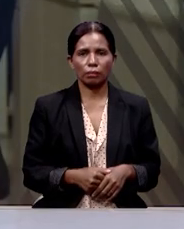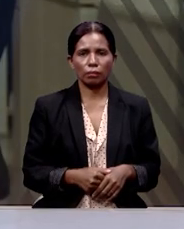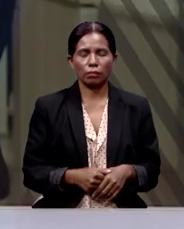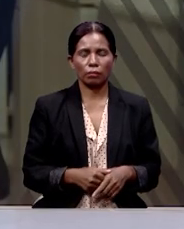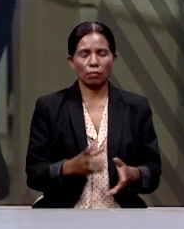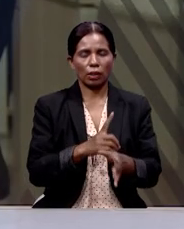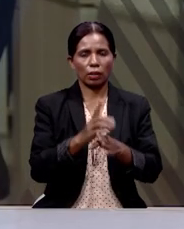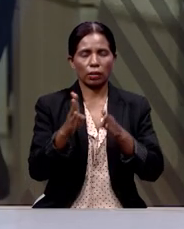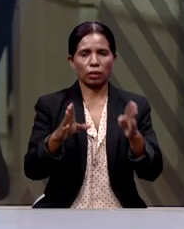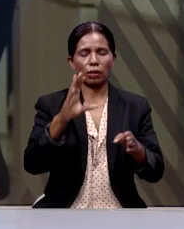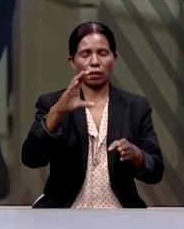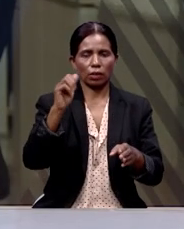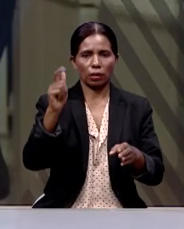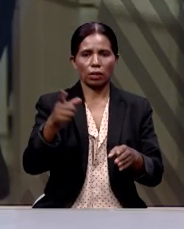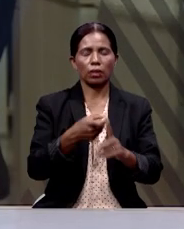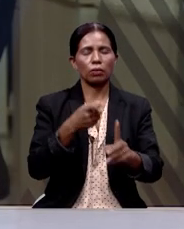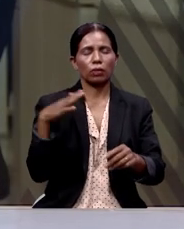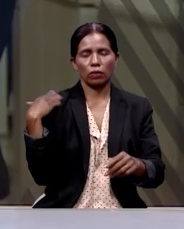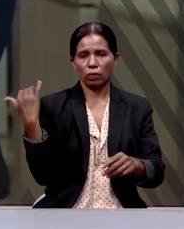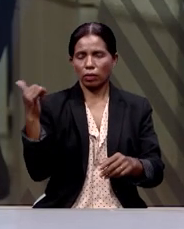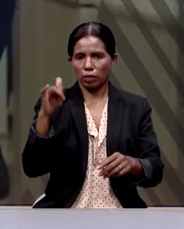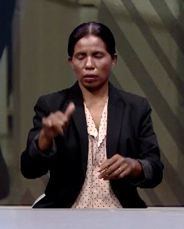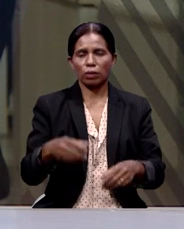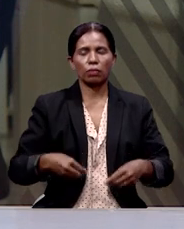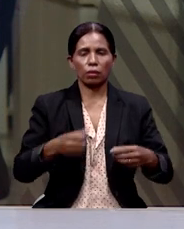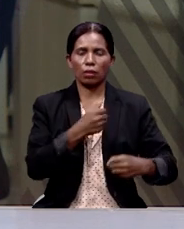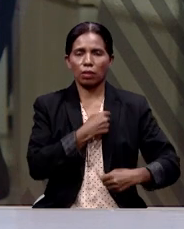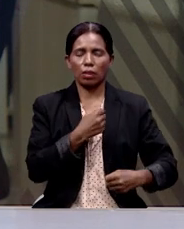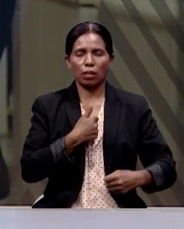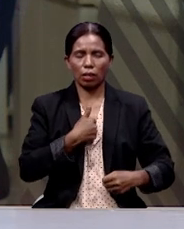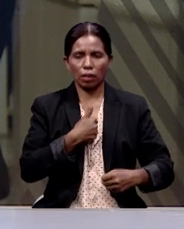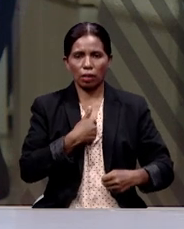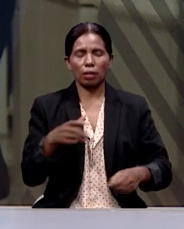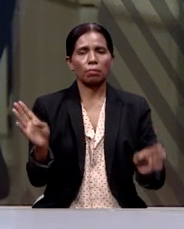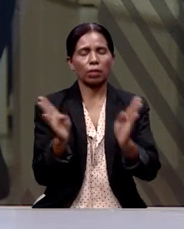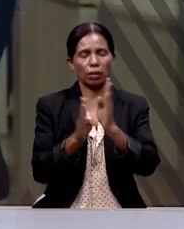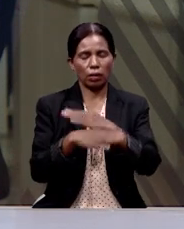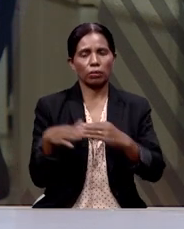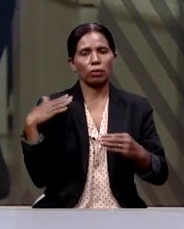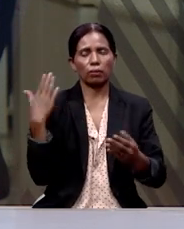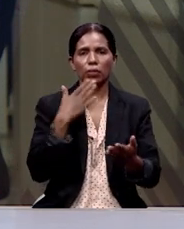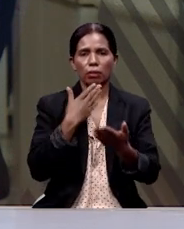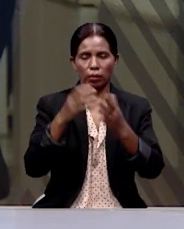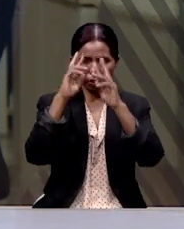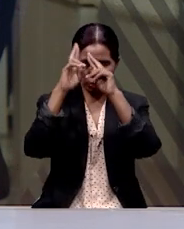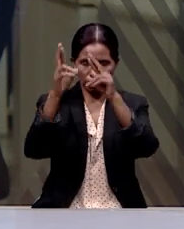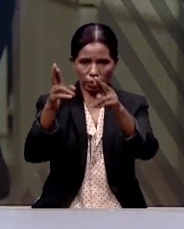Diretor Casa Salesiano Bocau, who's a joven sire, a tu sacrificang, who is a joven nebe obediente.